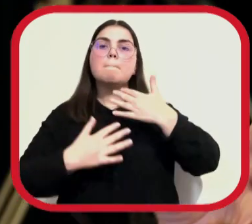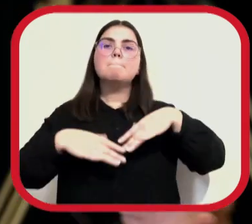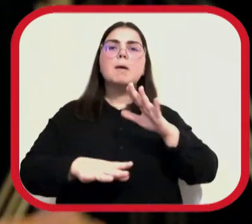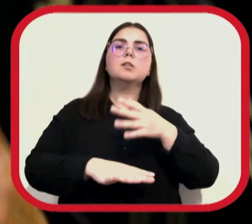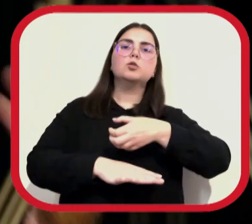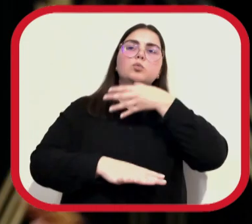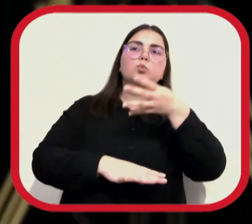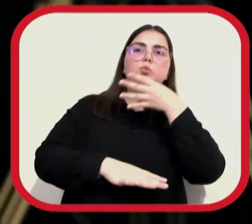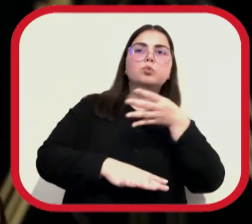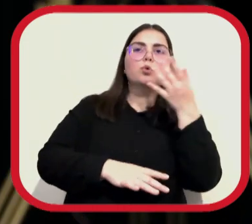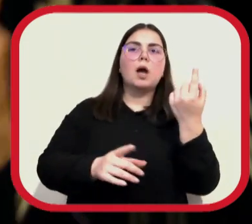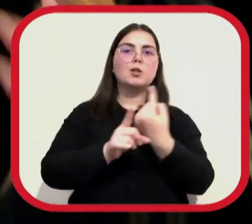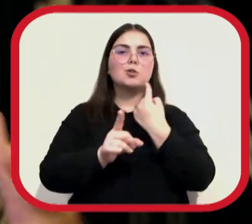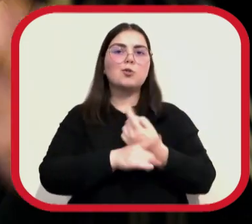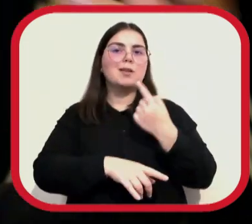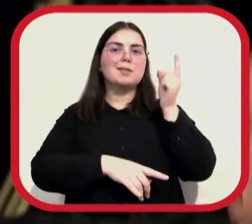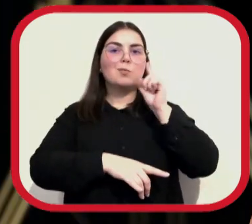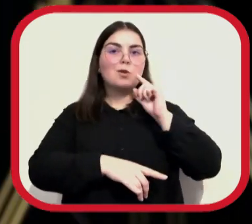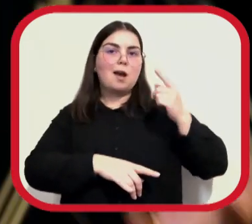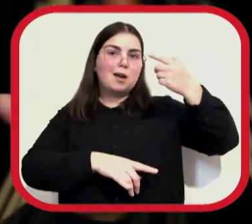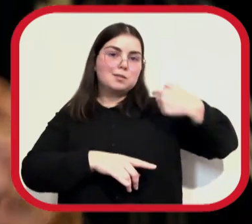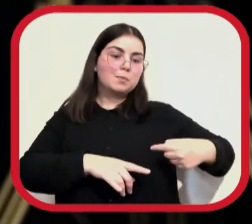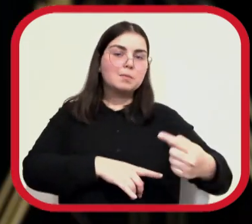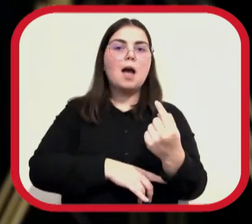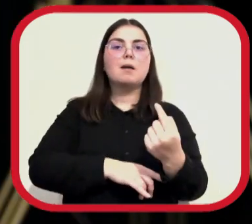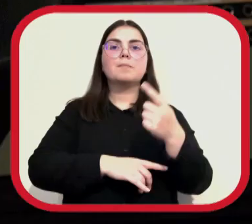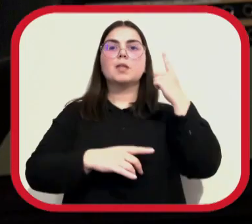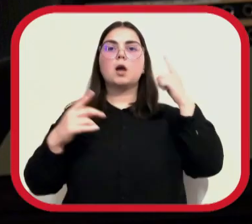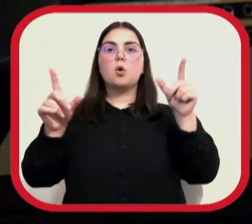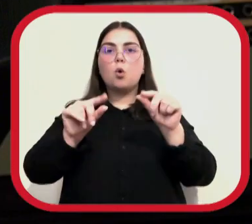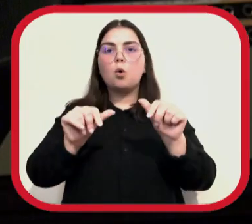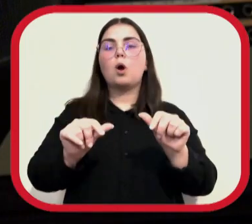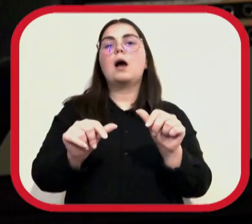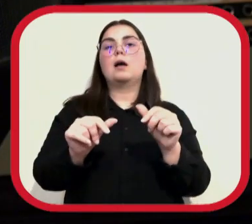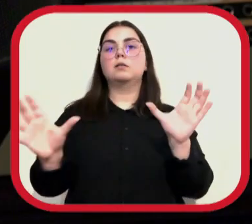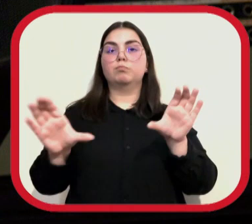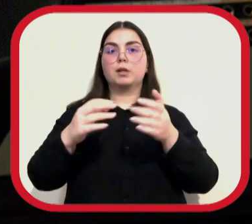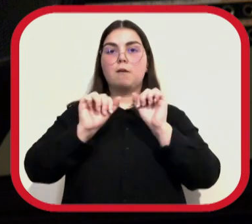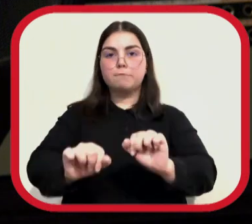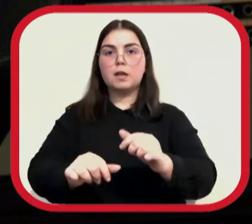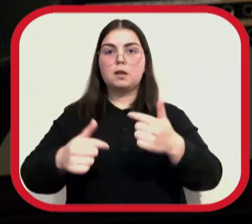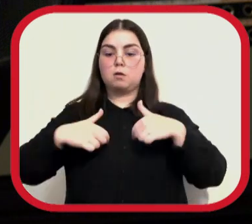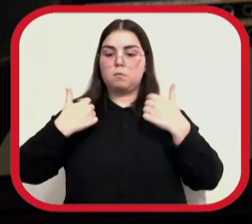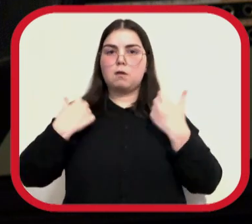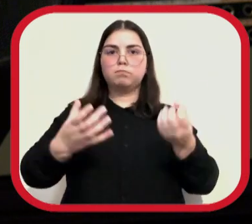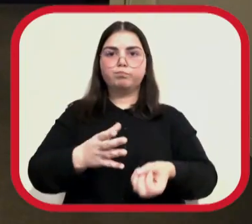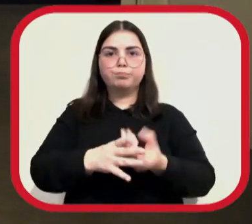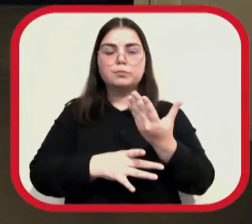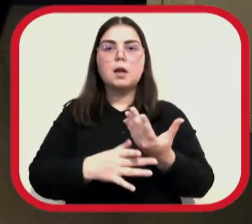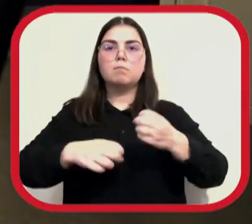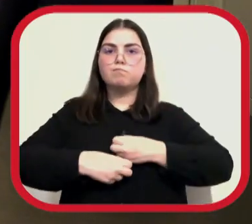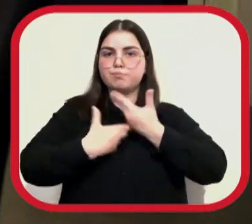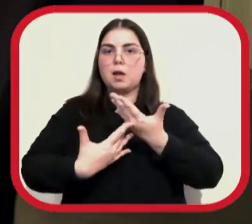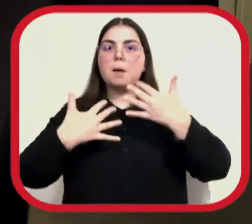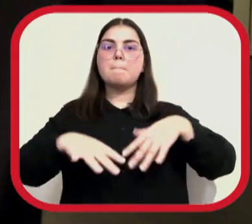sendo jornalistas, para relatar aquilo que é relevante para o seu dia-a-dia, ou seja, digamos que é uma rádio comunitária feita por